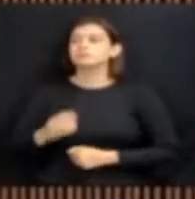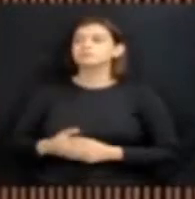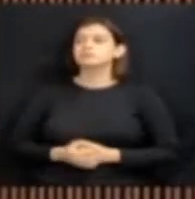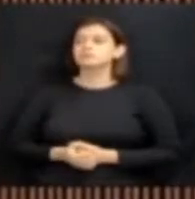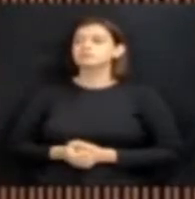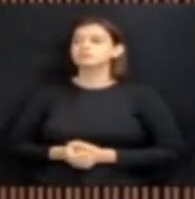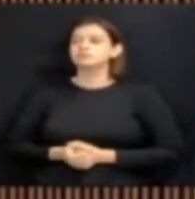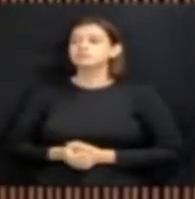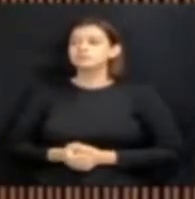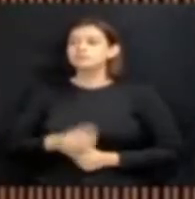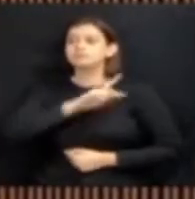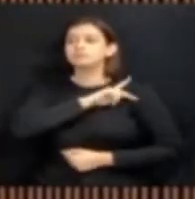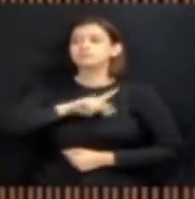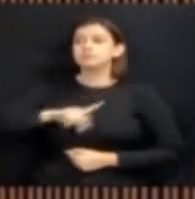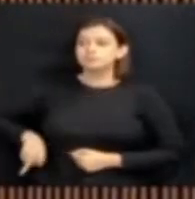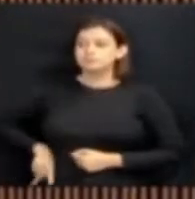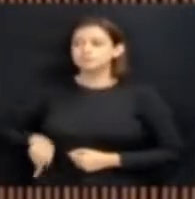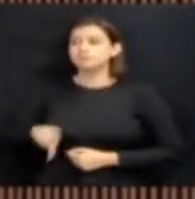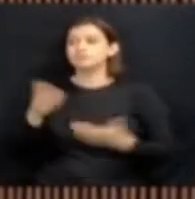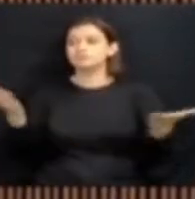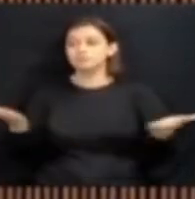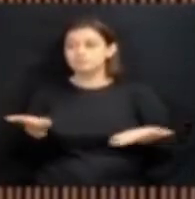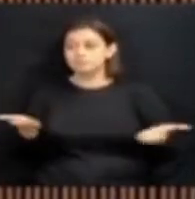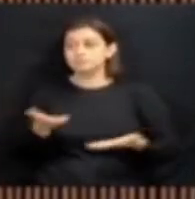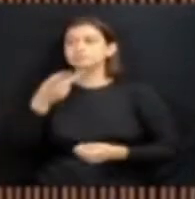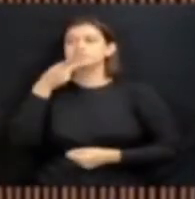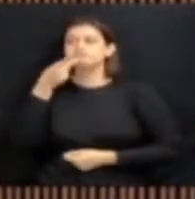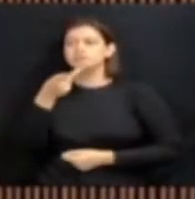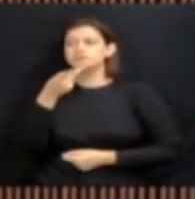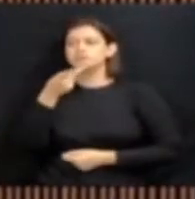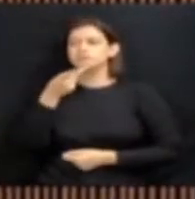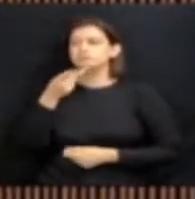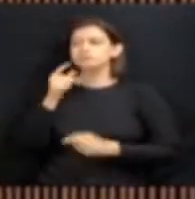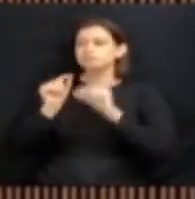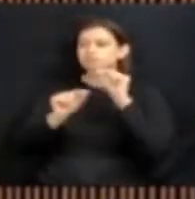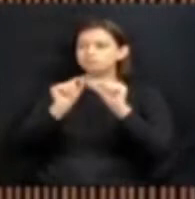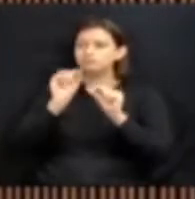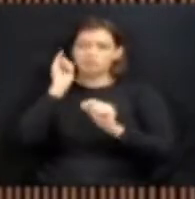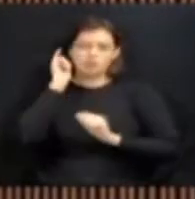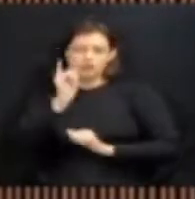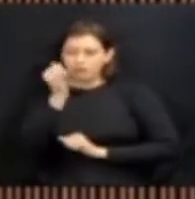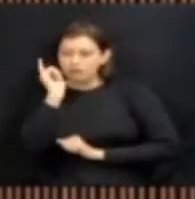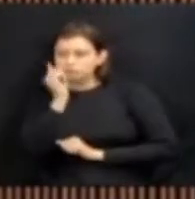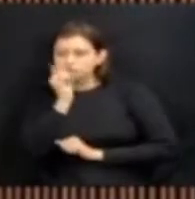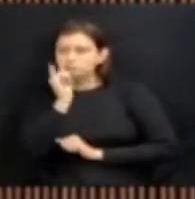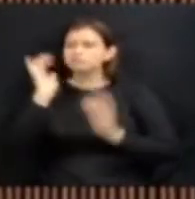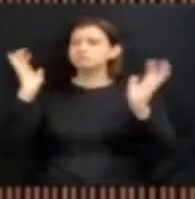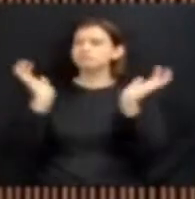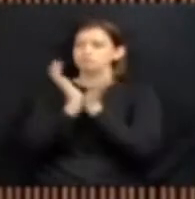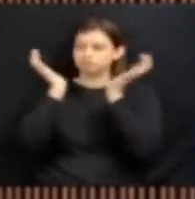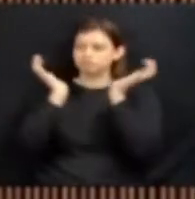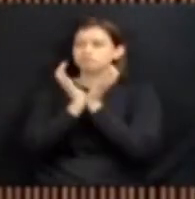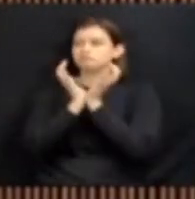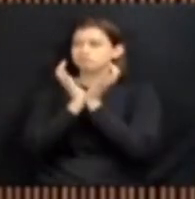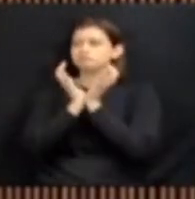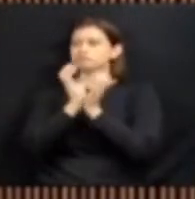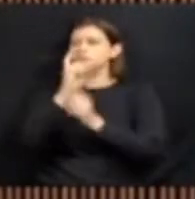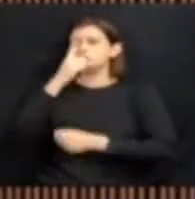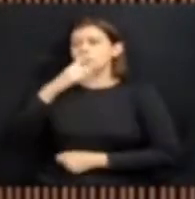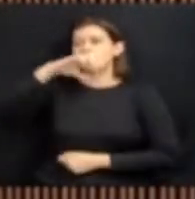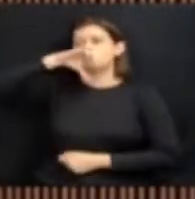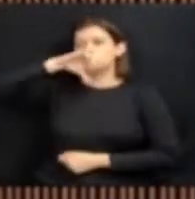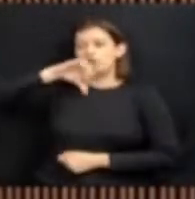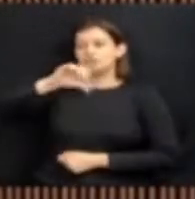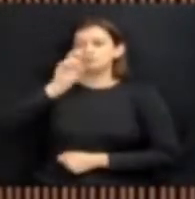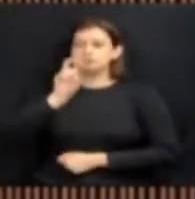o presidente Reza a lenda que na Copa de 58 o Brasil ia jogar com a ex-união